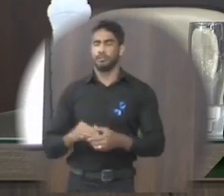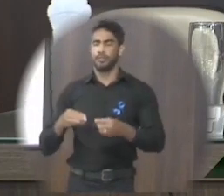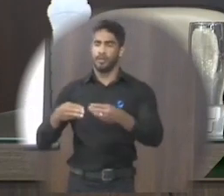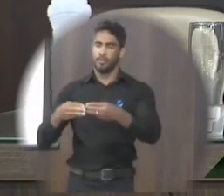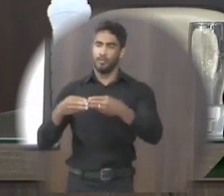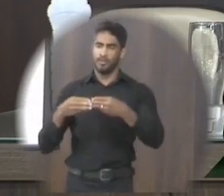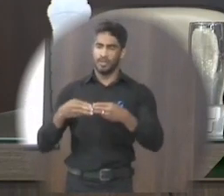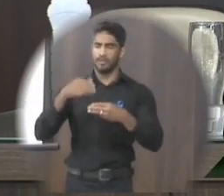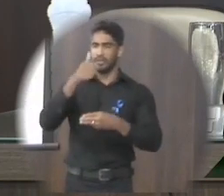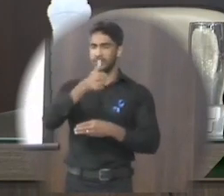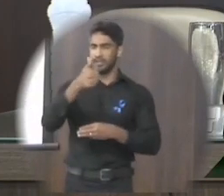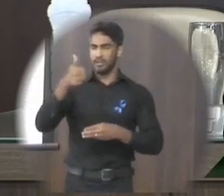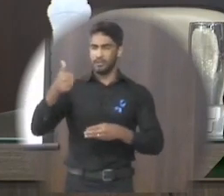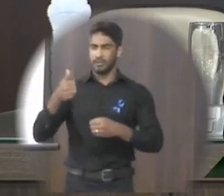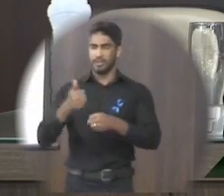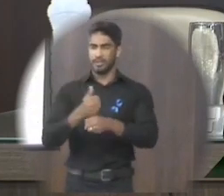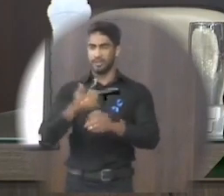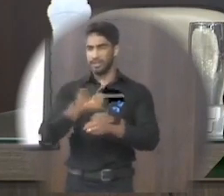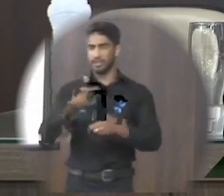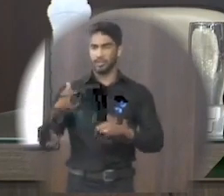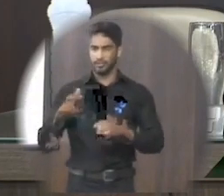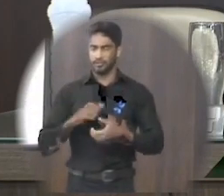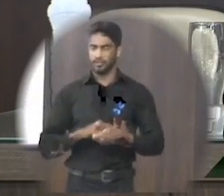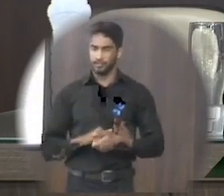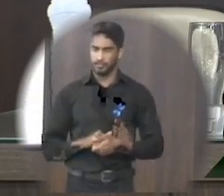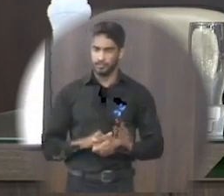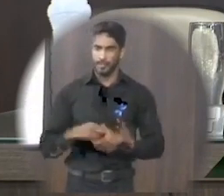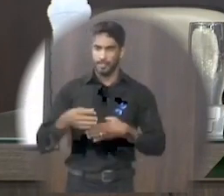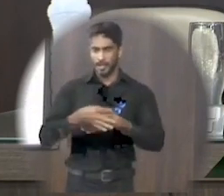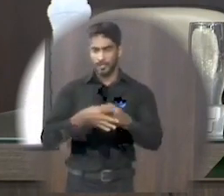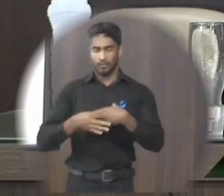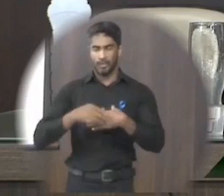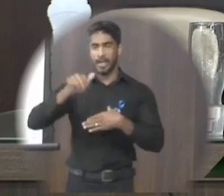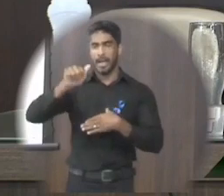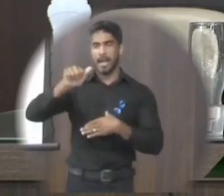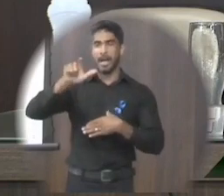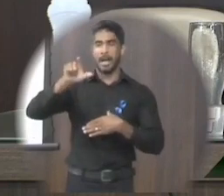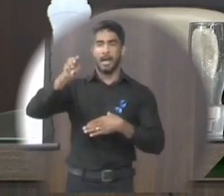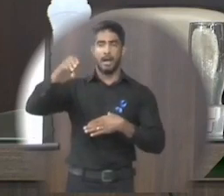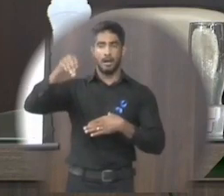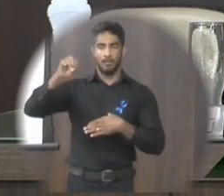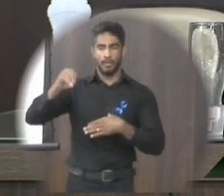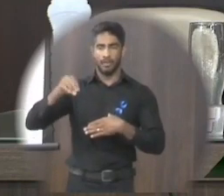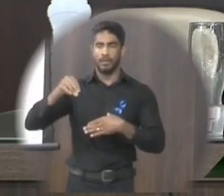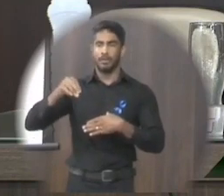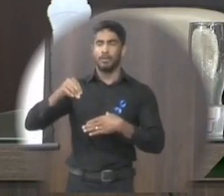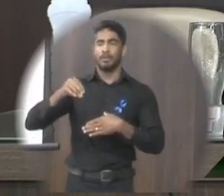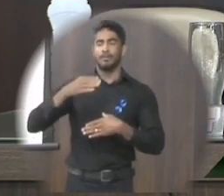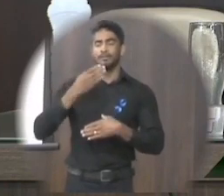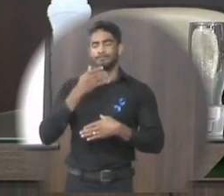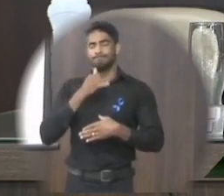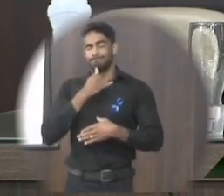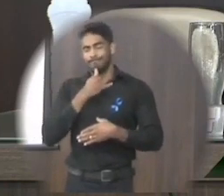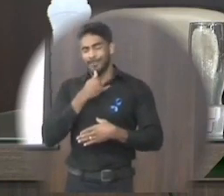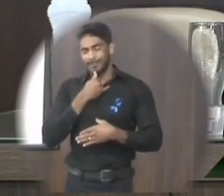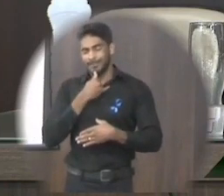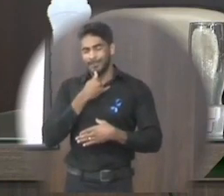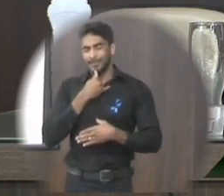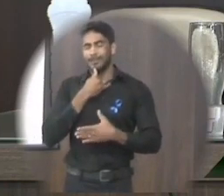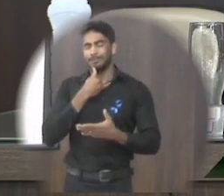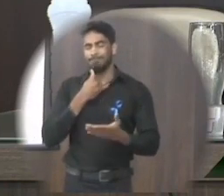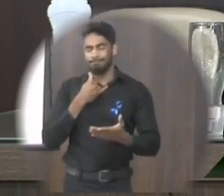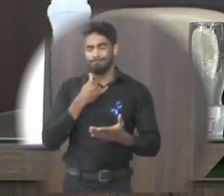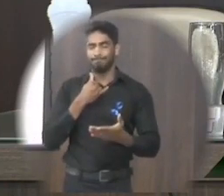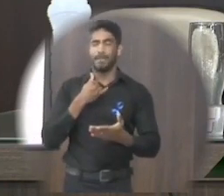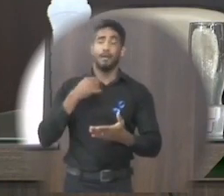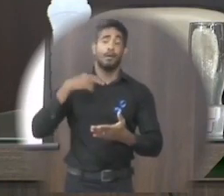Moção 111/2021, de minha autoria, voto de pesar. Excelentíssimo senhor presidente, o